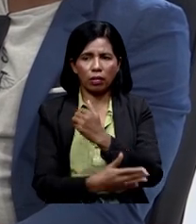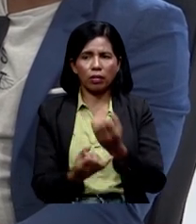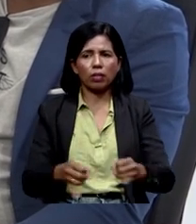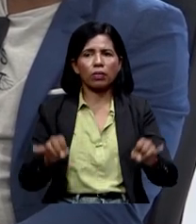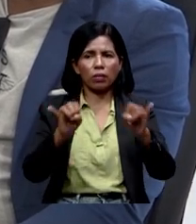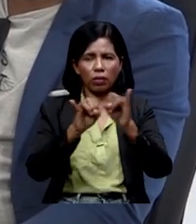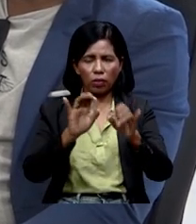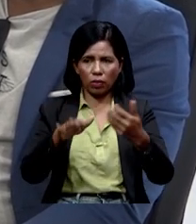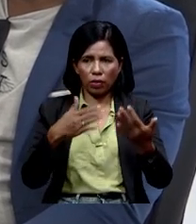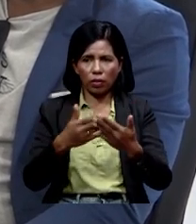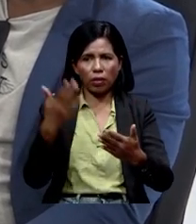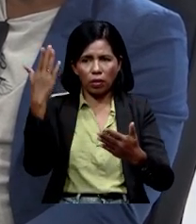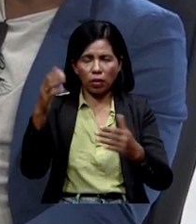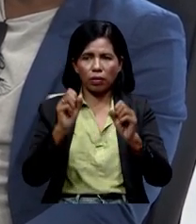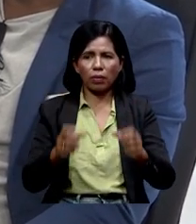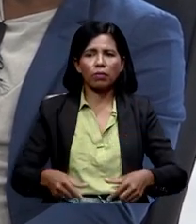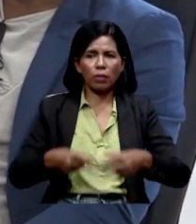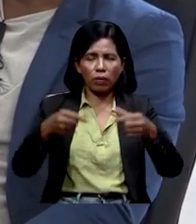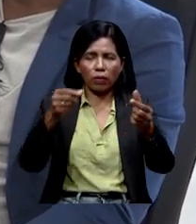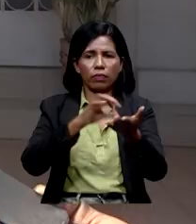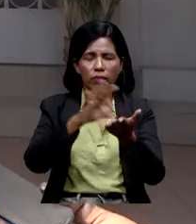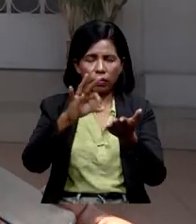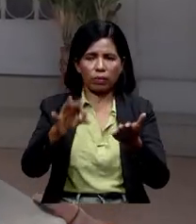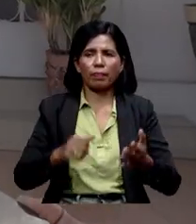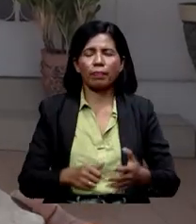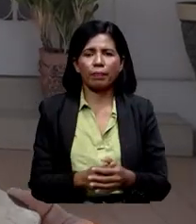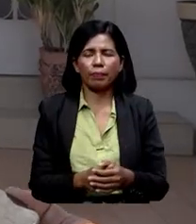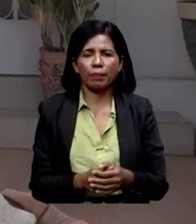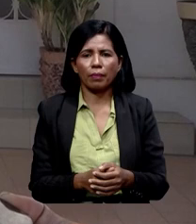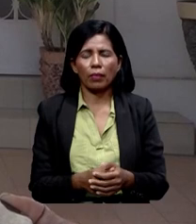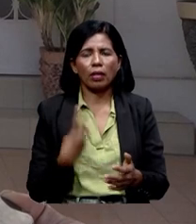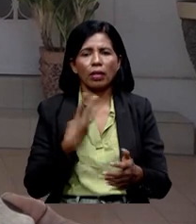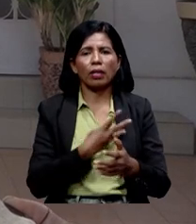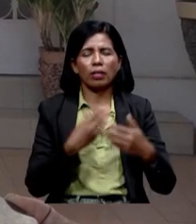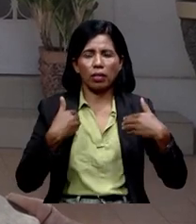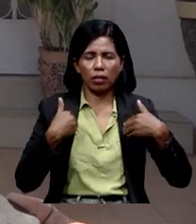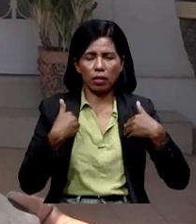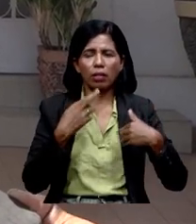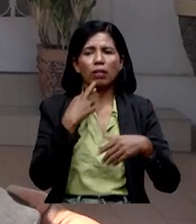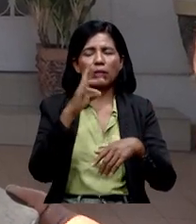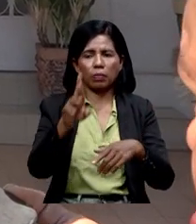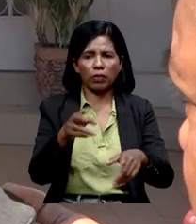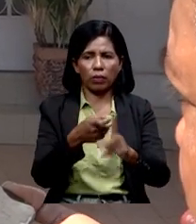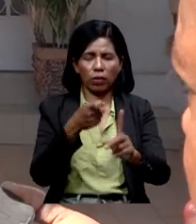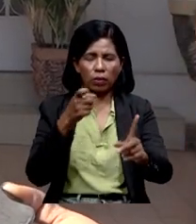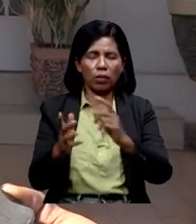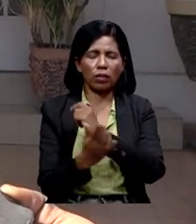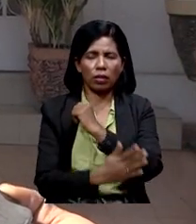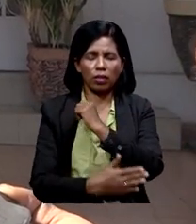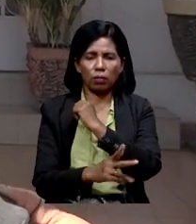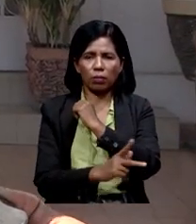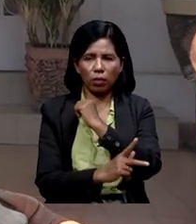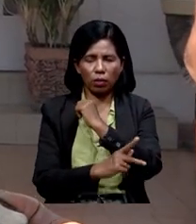instituição relevante Sira e Geneva para a bela formação. E tem aí uma resposta mais de Portugal,